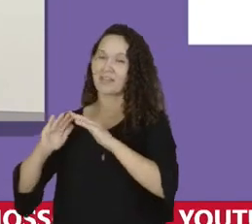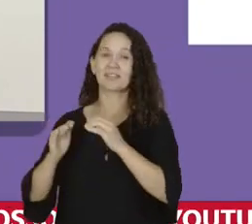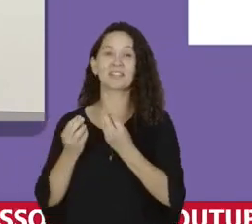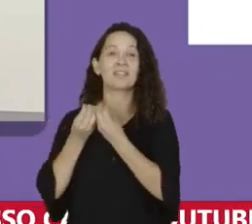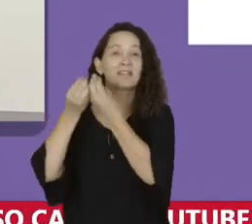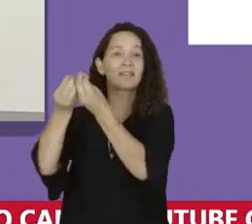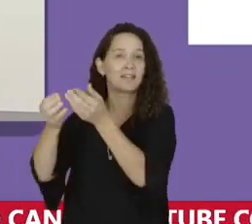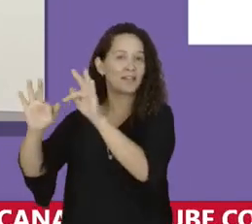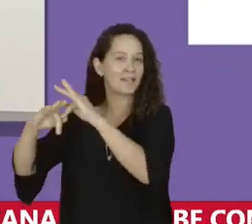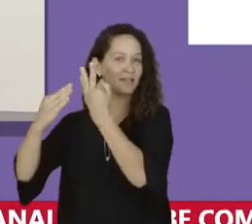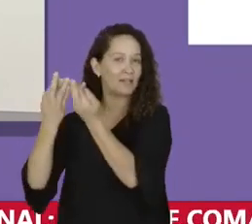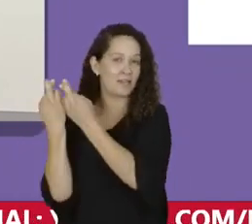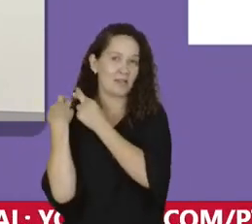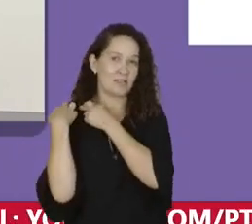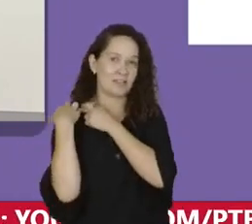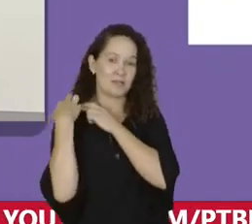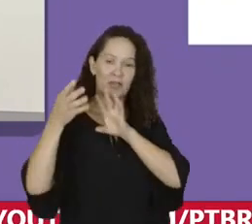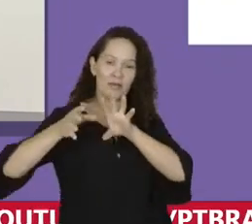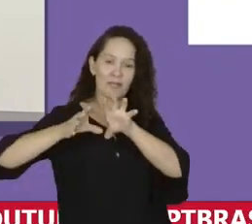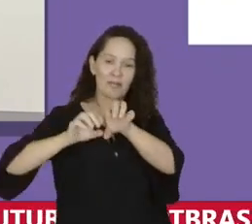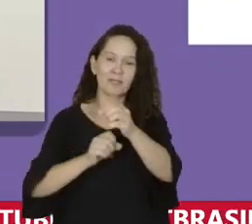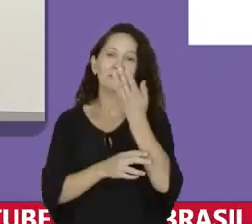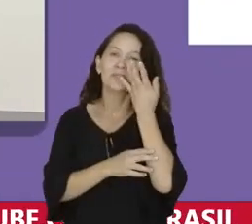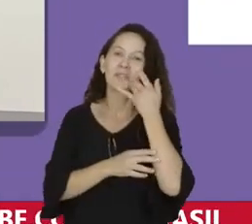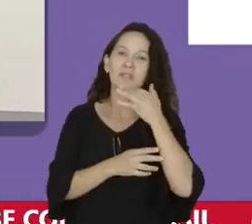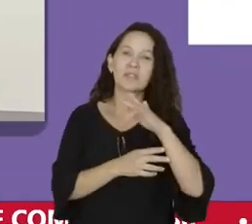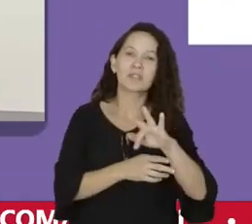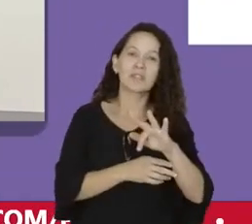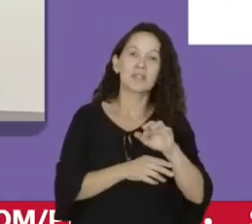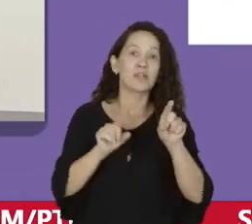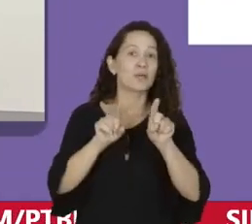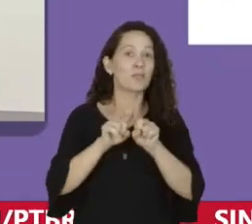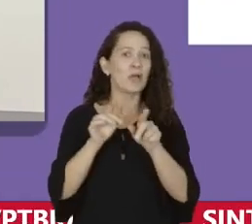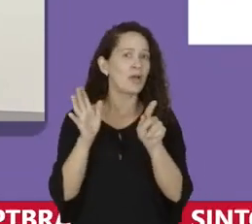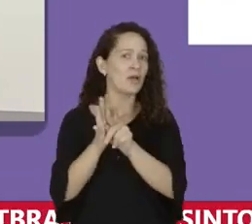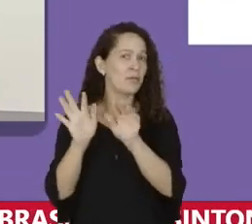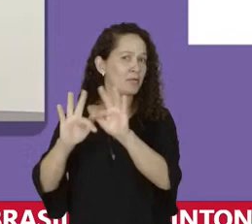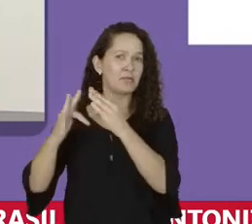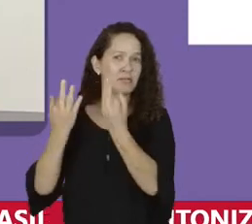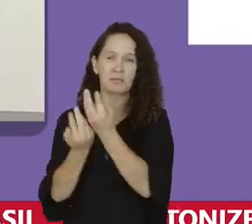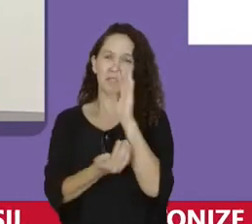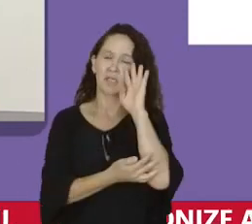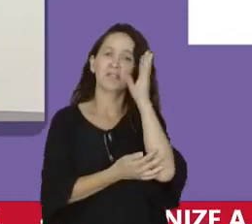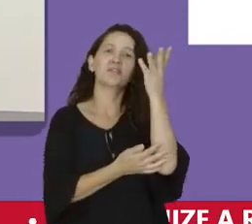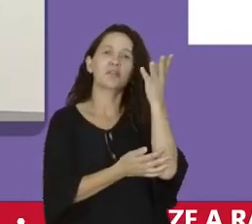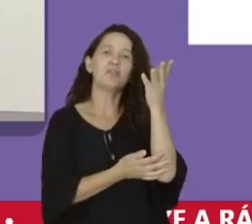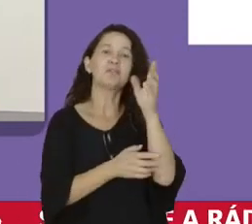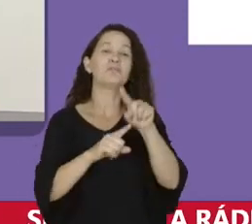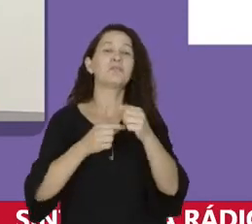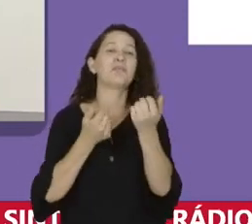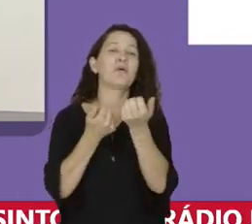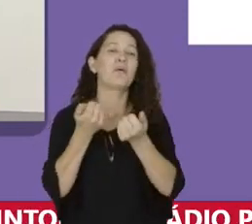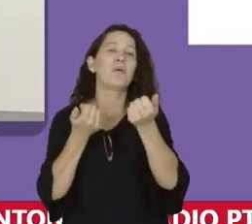para a família a formação das crianças sob o critério da própria família, com uma